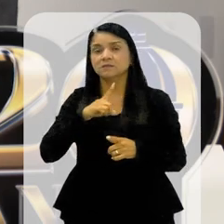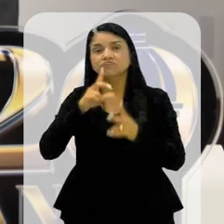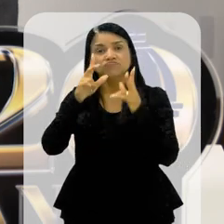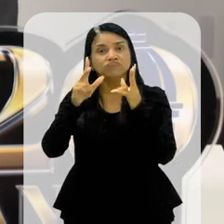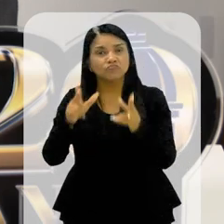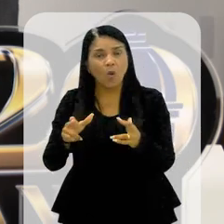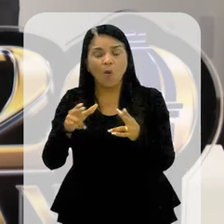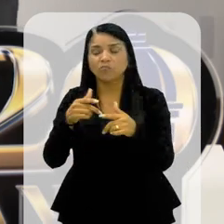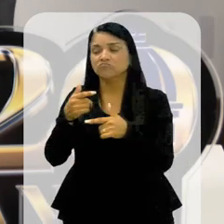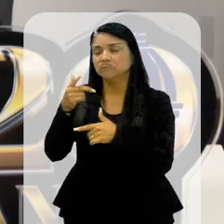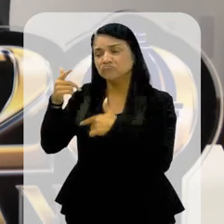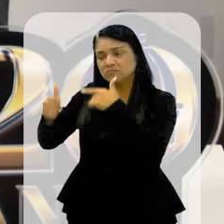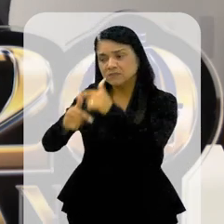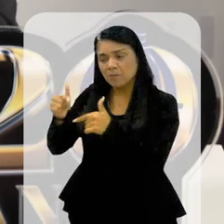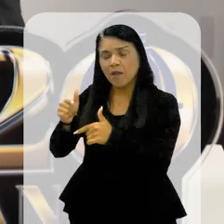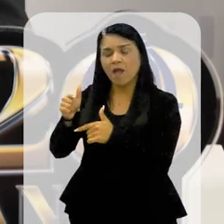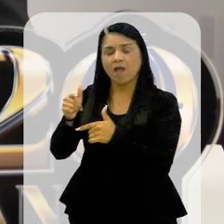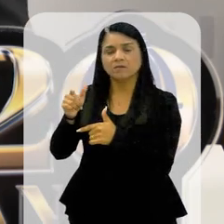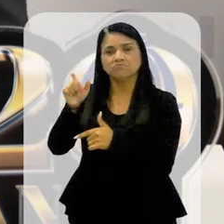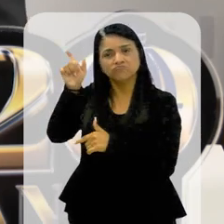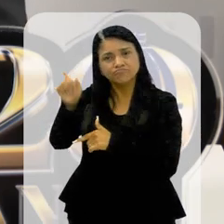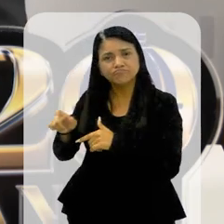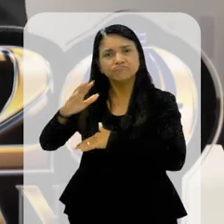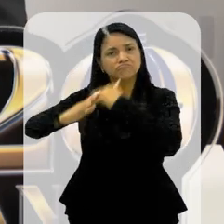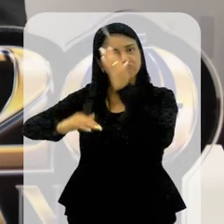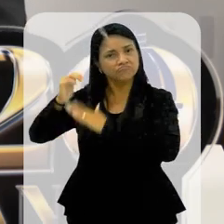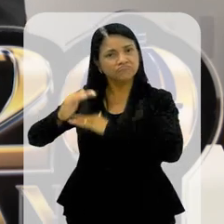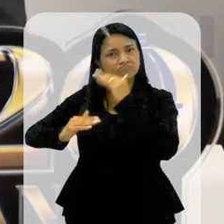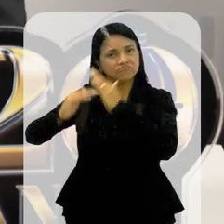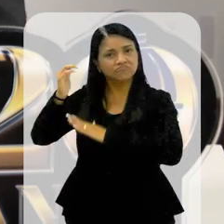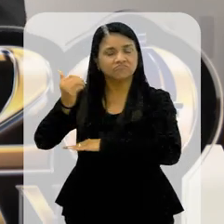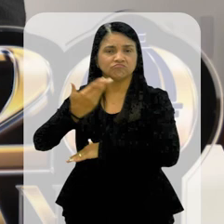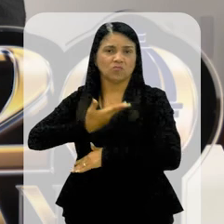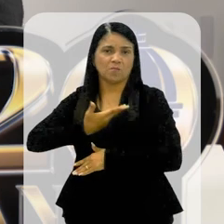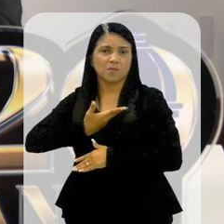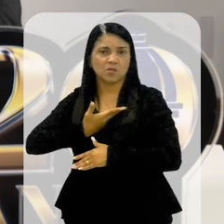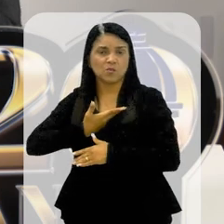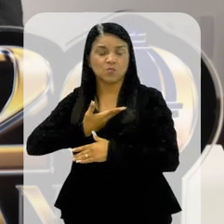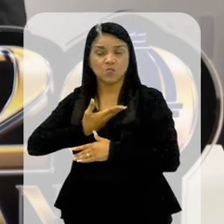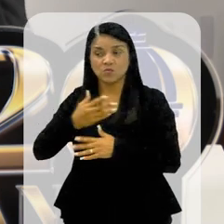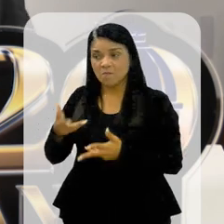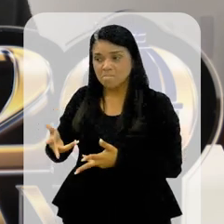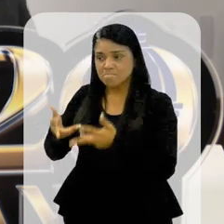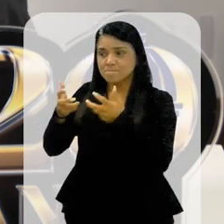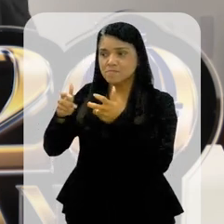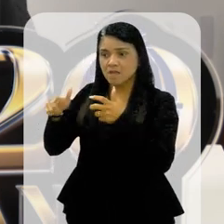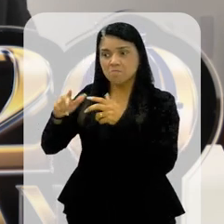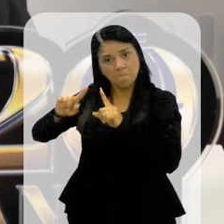arte. É a mesma coisa você olhar o trabalho de um colega. Maravilha. E ainda mais